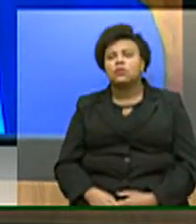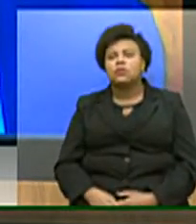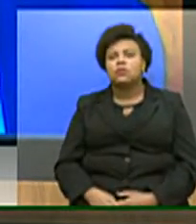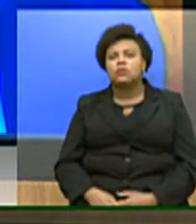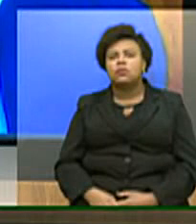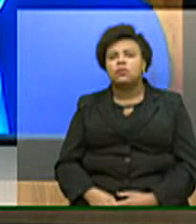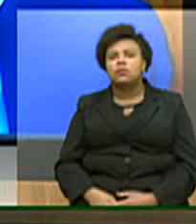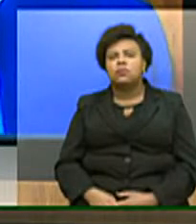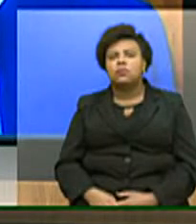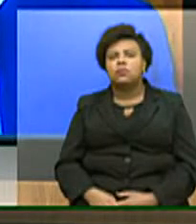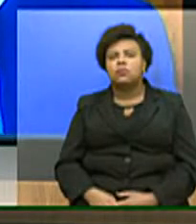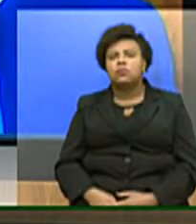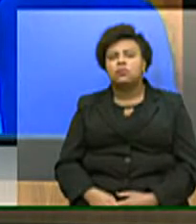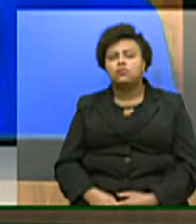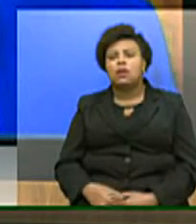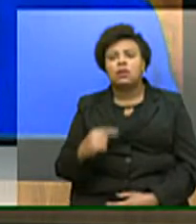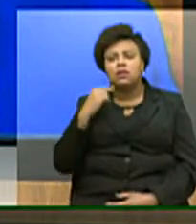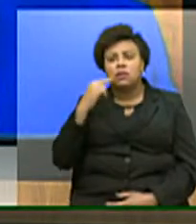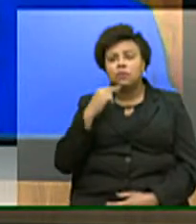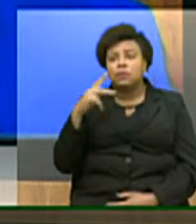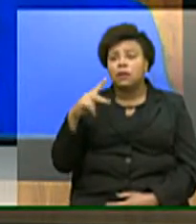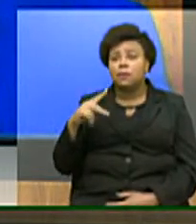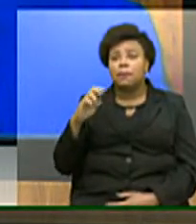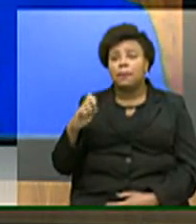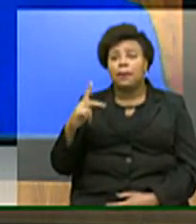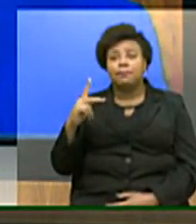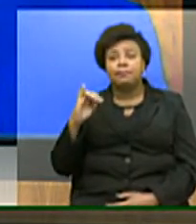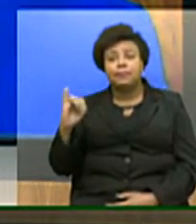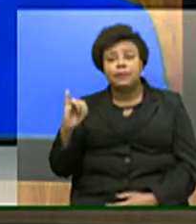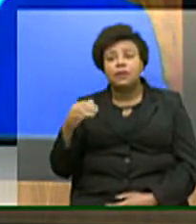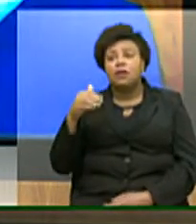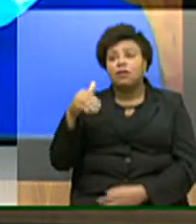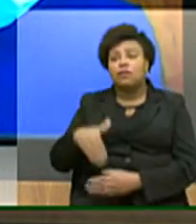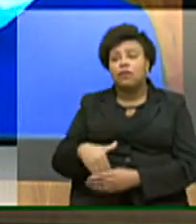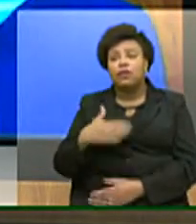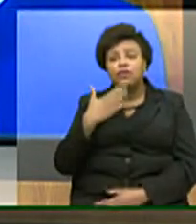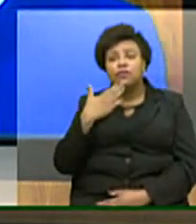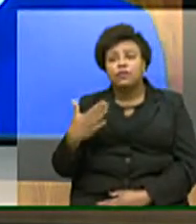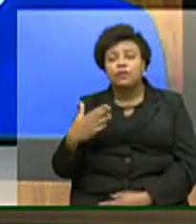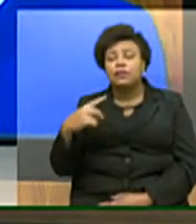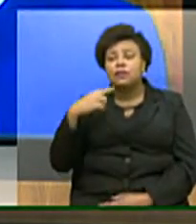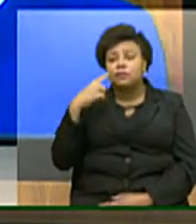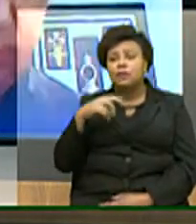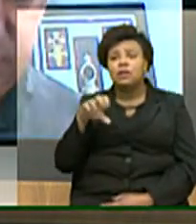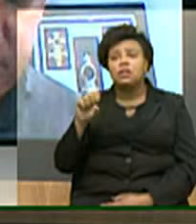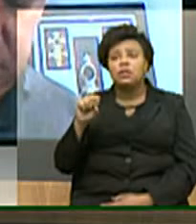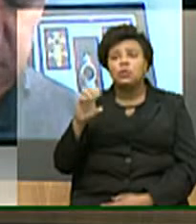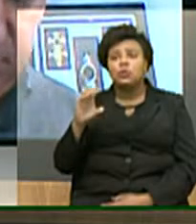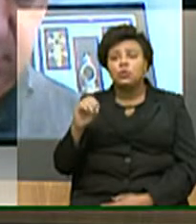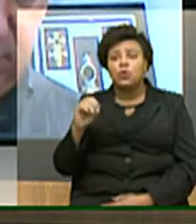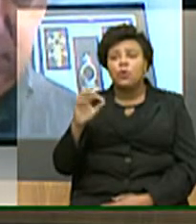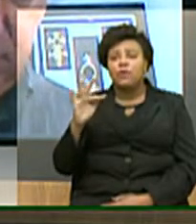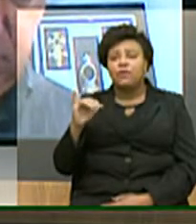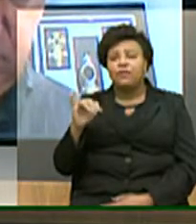isso aí, exatamente. Deputado Pepe Vargas. Voto favorável. Deputada Sofia Cavedon.